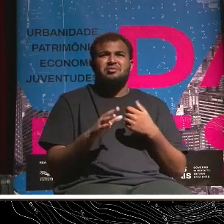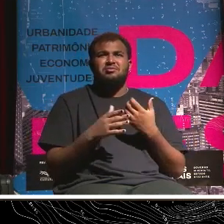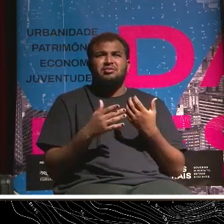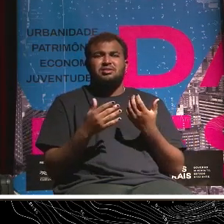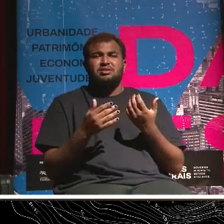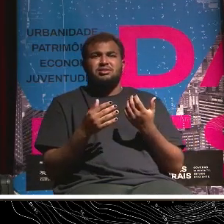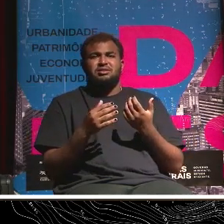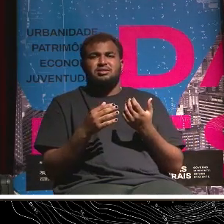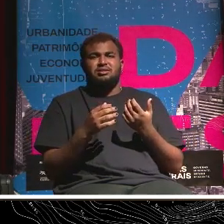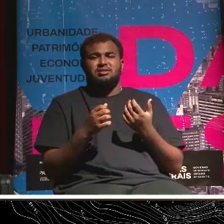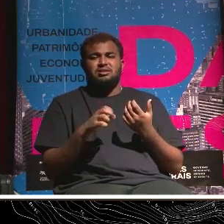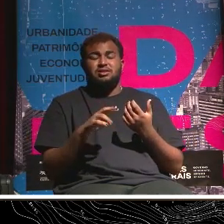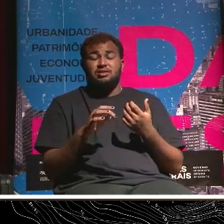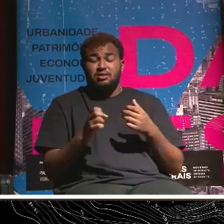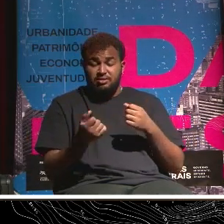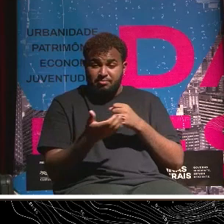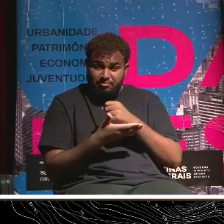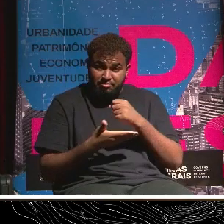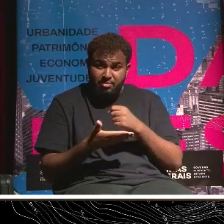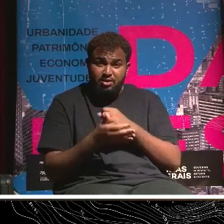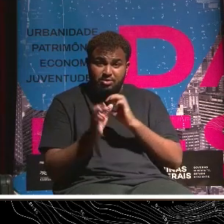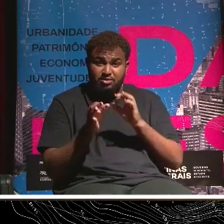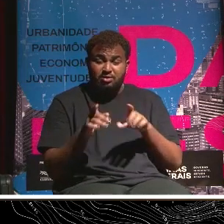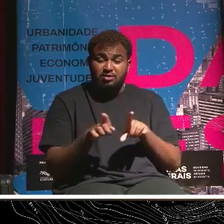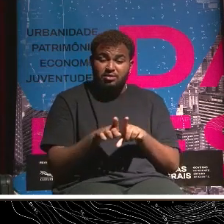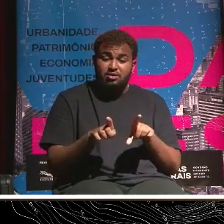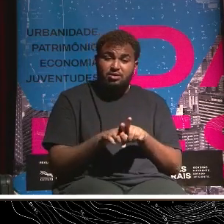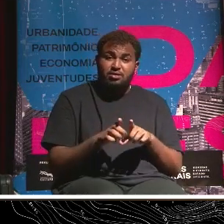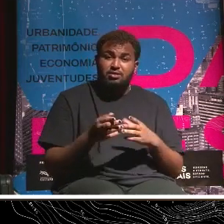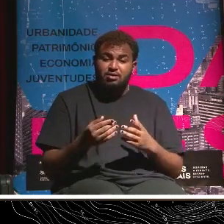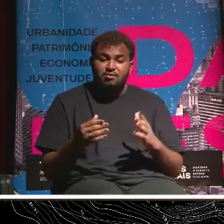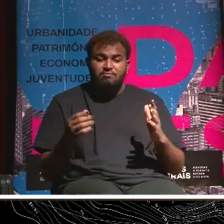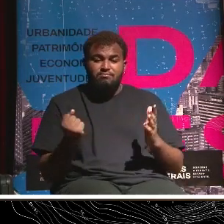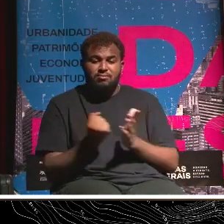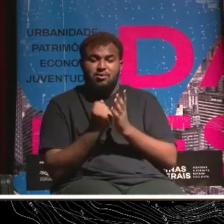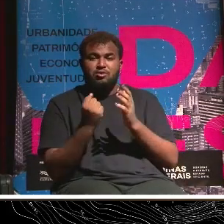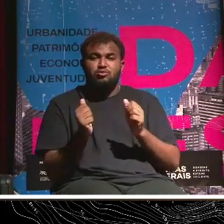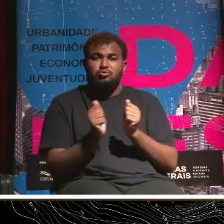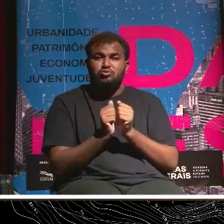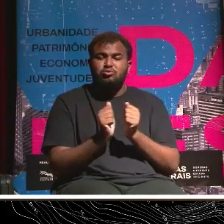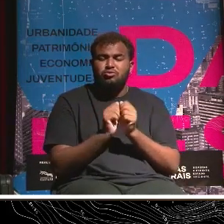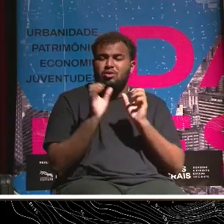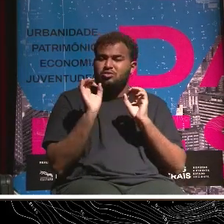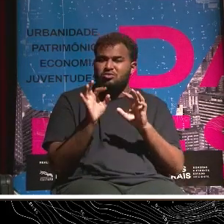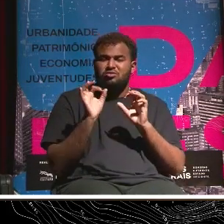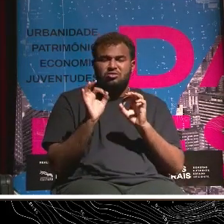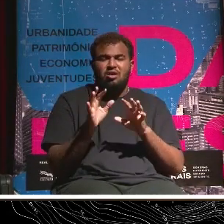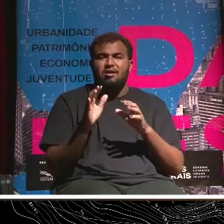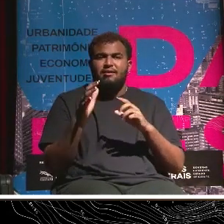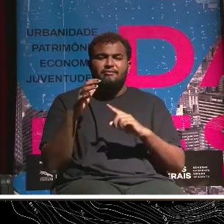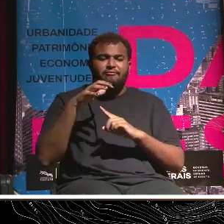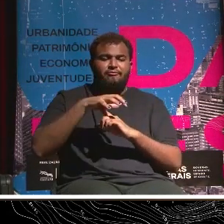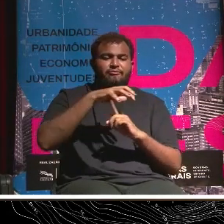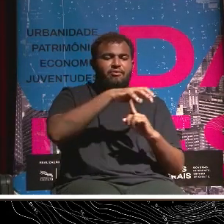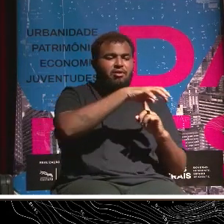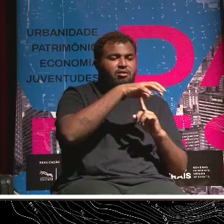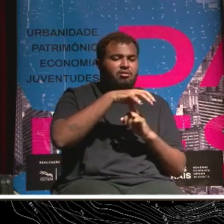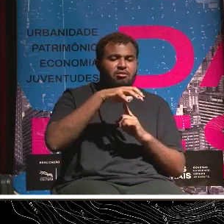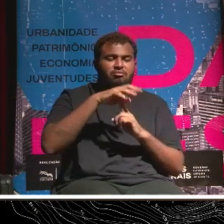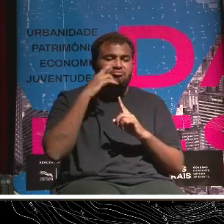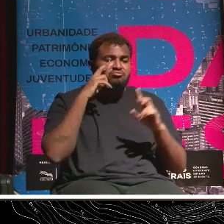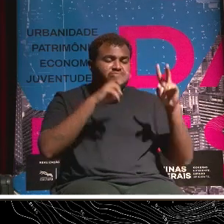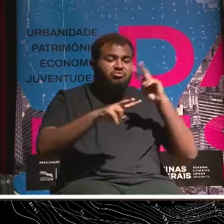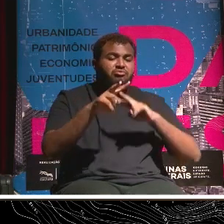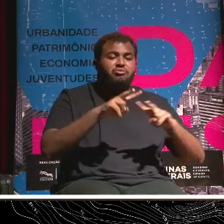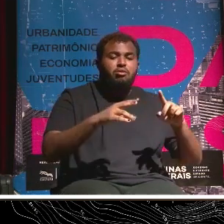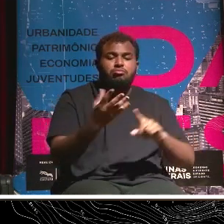ente, é fundamental, porque ela não está ligada apenas a feiras, quando a gente vê